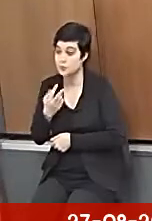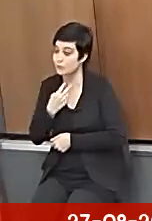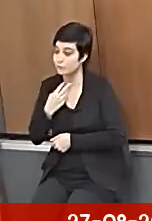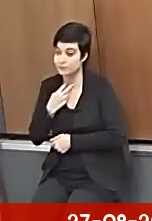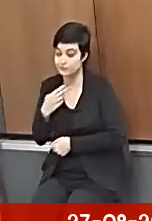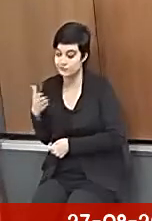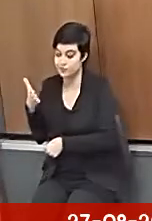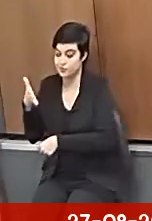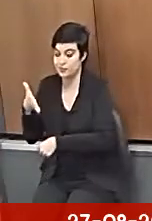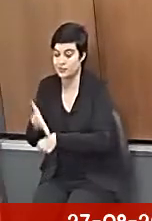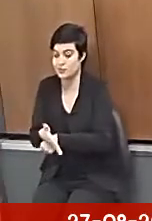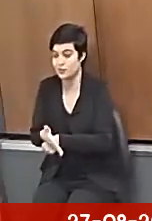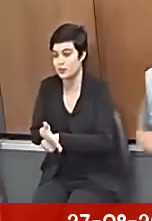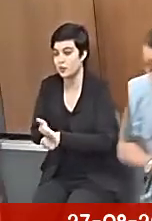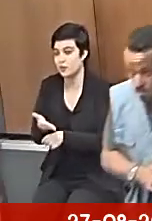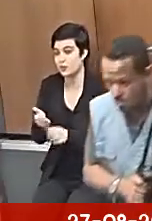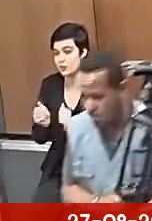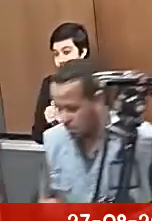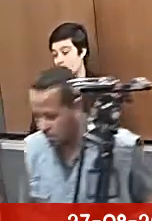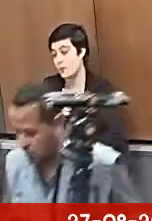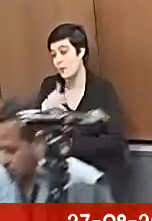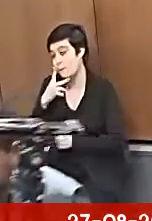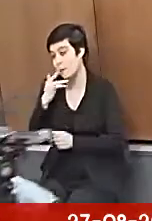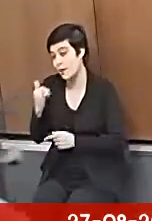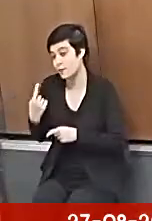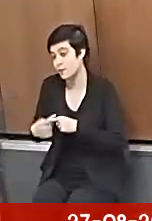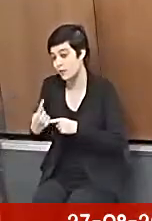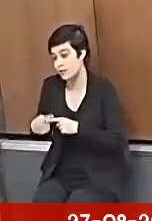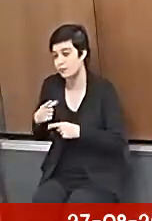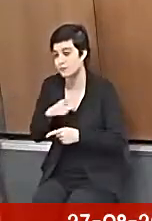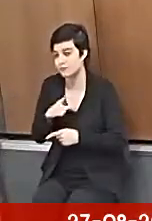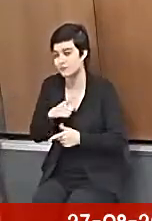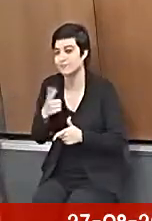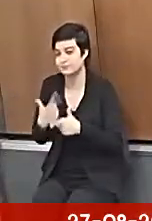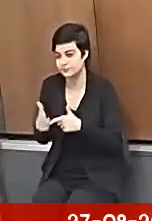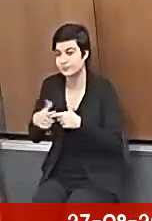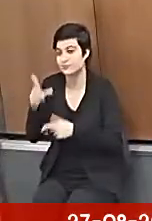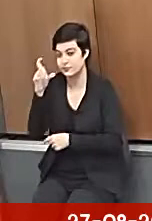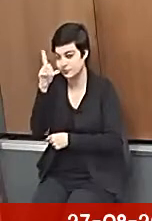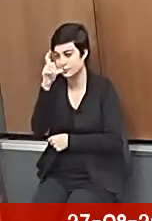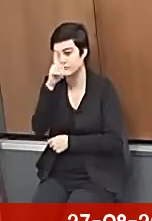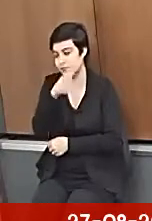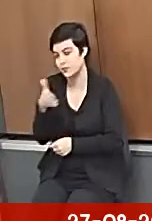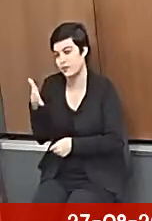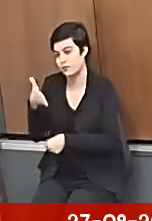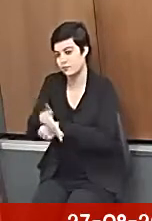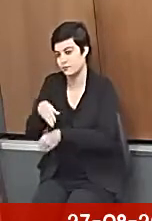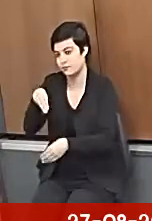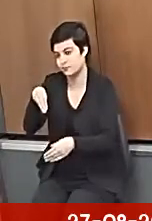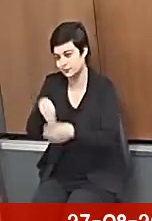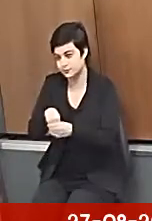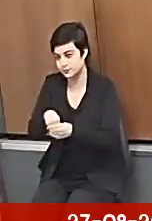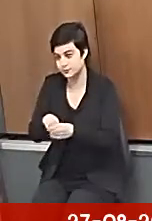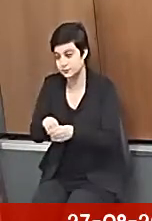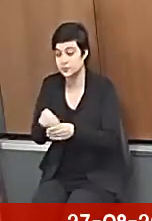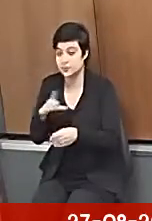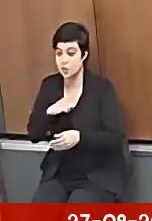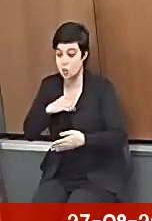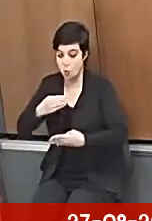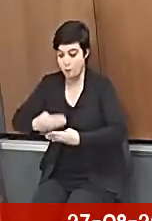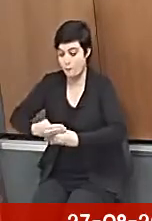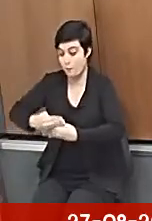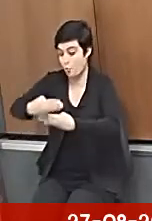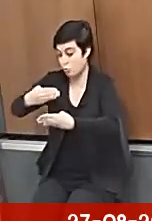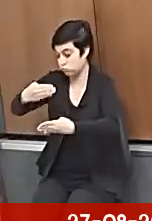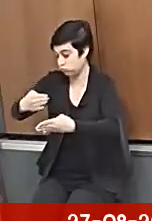pai o estádio antes de falecer por causa desse dessa dificuldade que se encontrava no verão principalmente agora com esse muro que eles